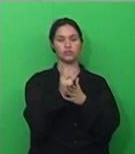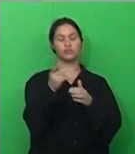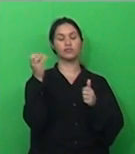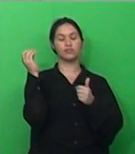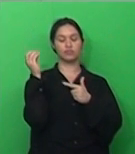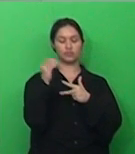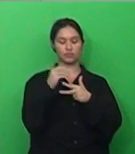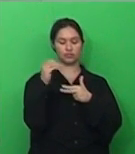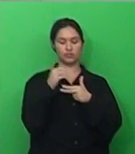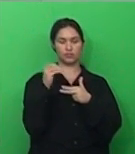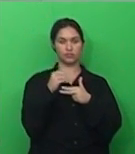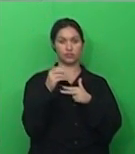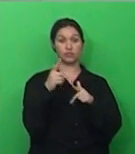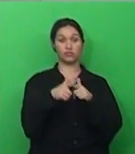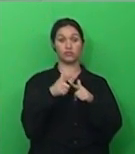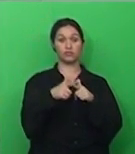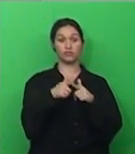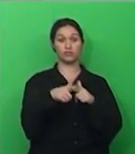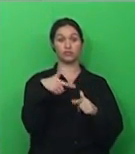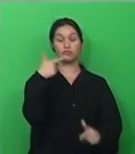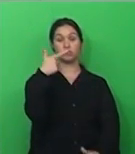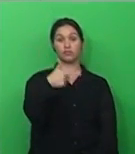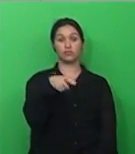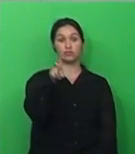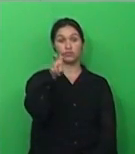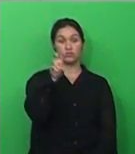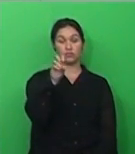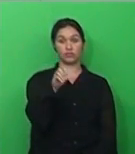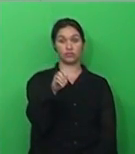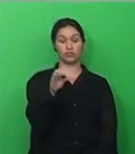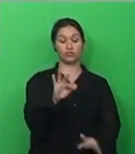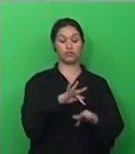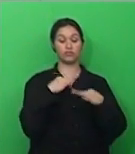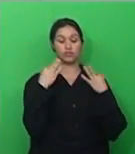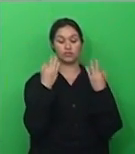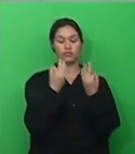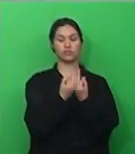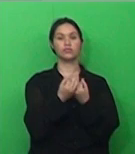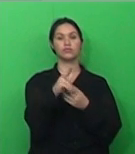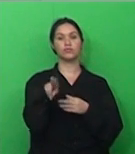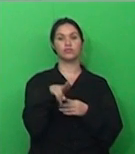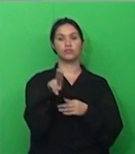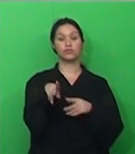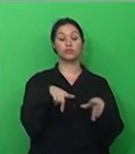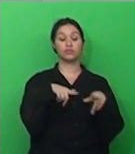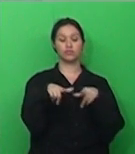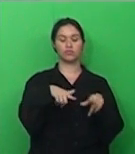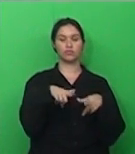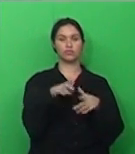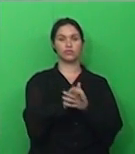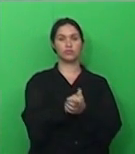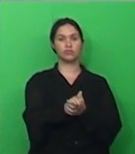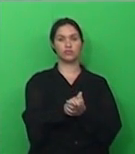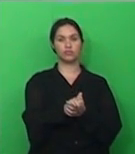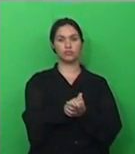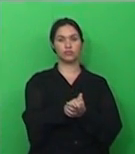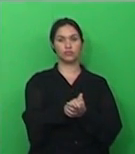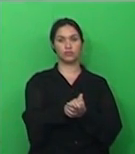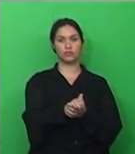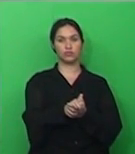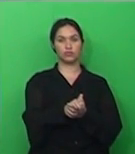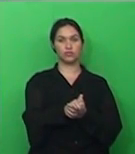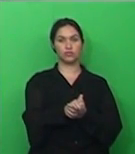atender 250 famílias que se utilizam daquele trabalho. Semana passada, foi atendido um assessor do vereador